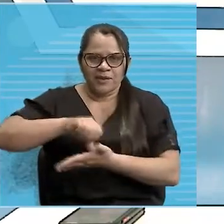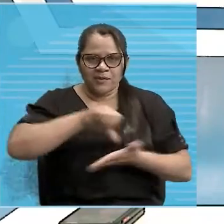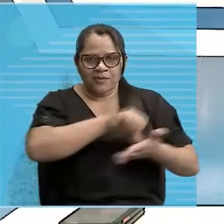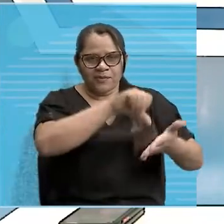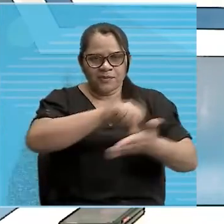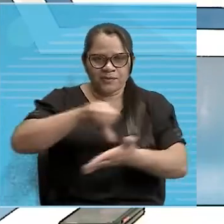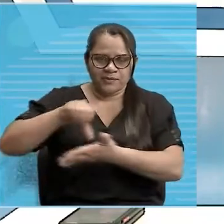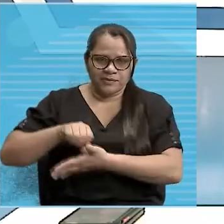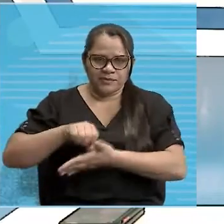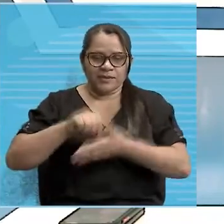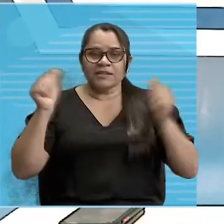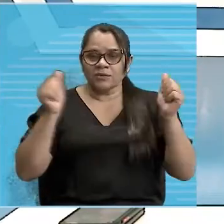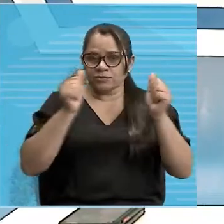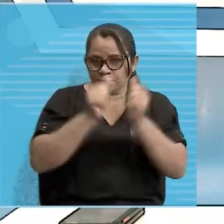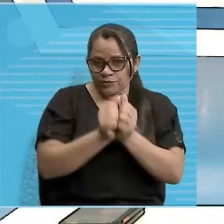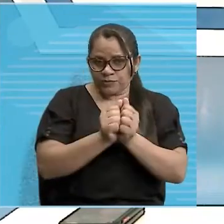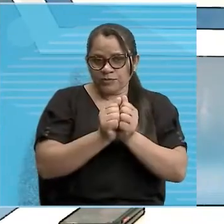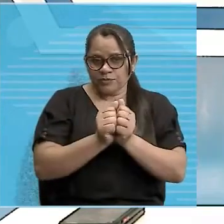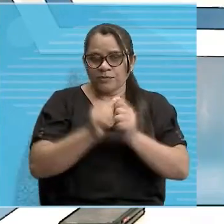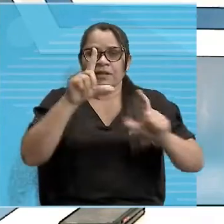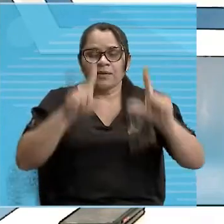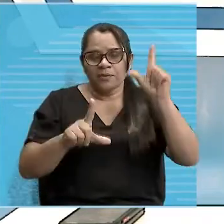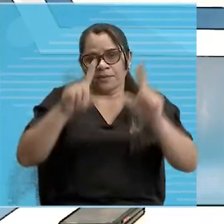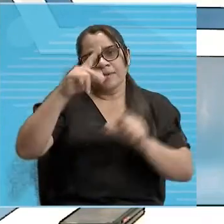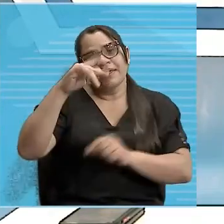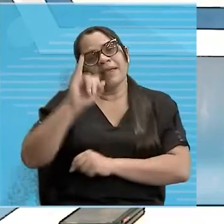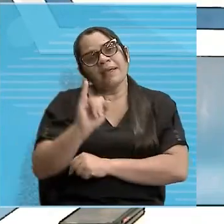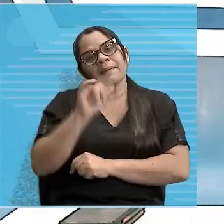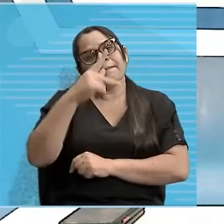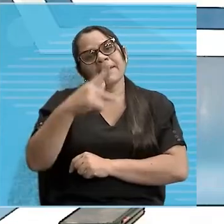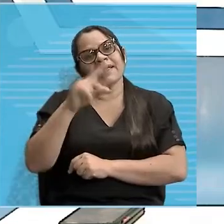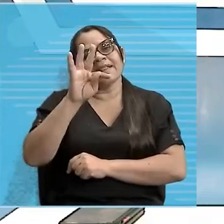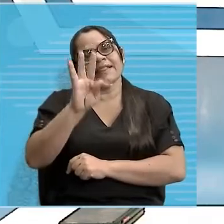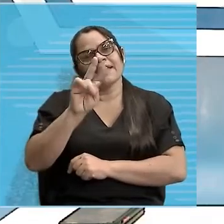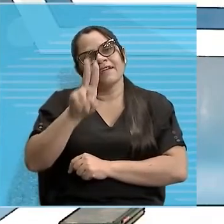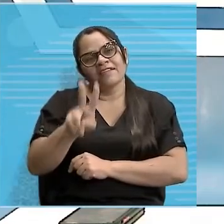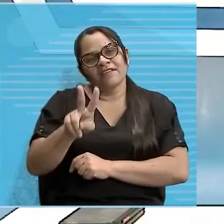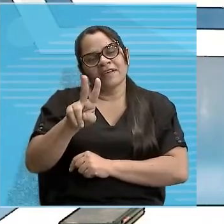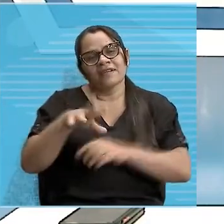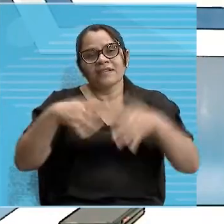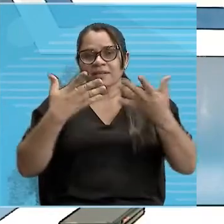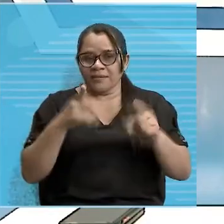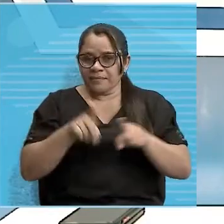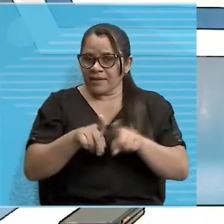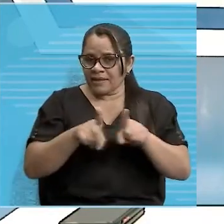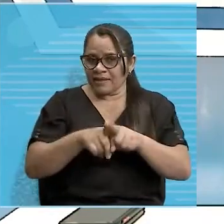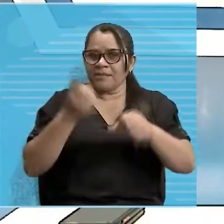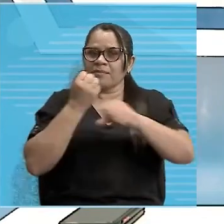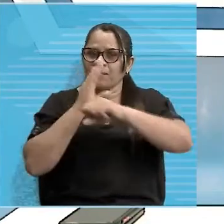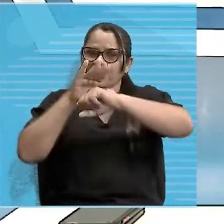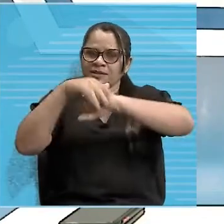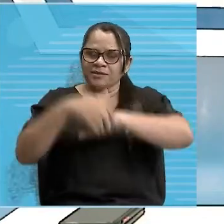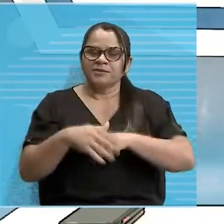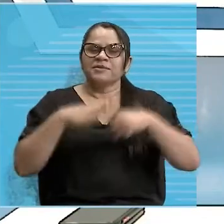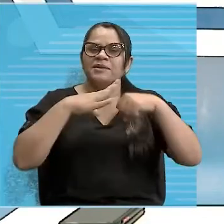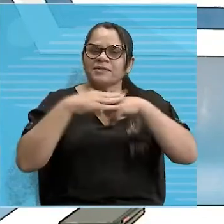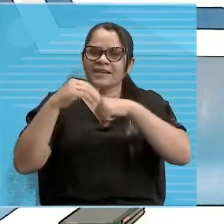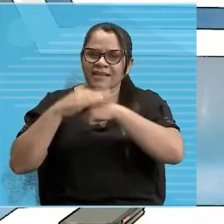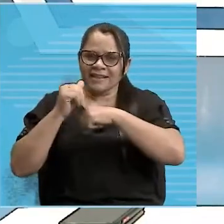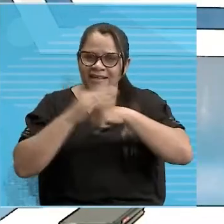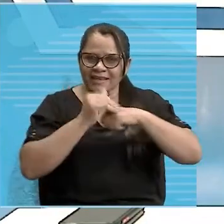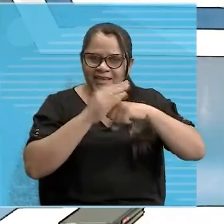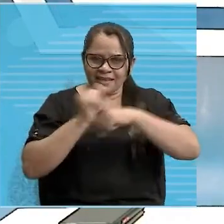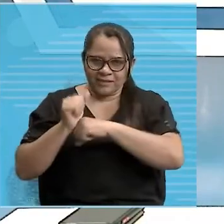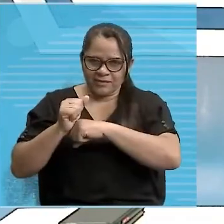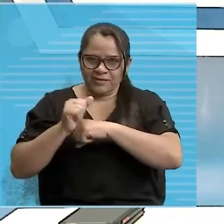está aí com a gente pelo IPTV. Também, muito boa noite para os meus queridos que se encontram